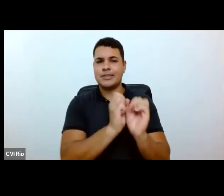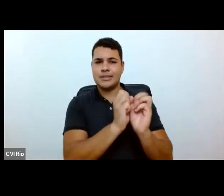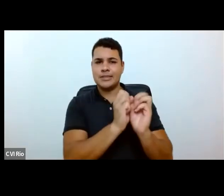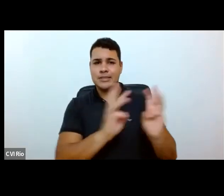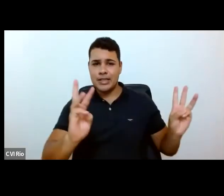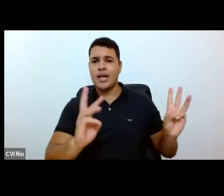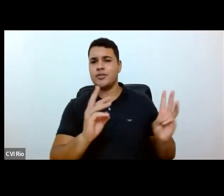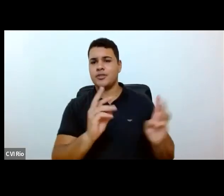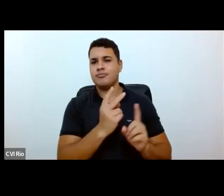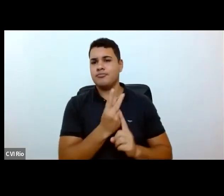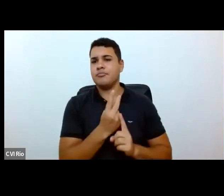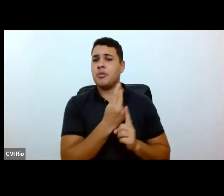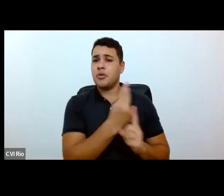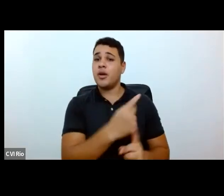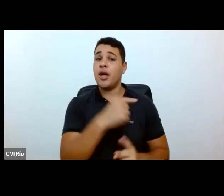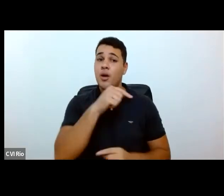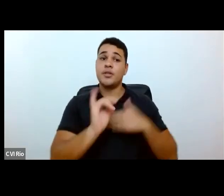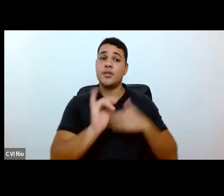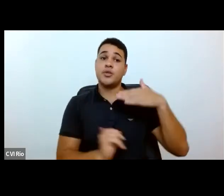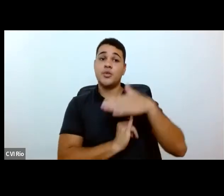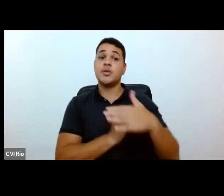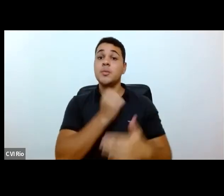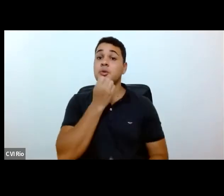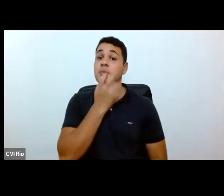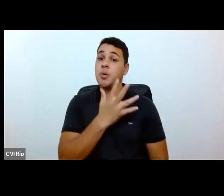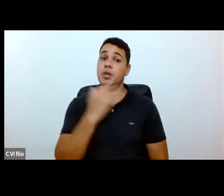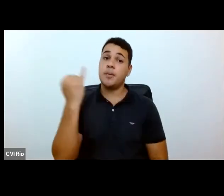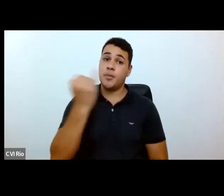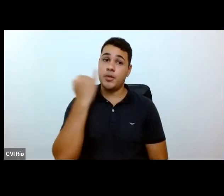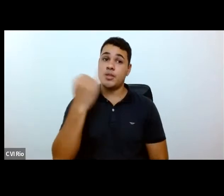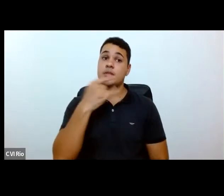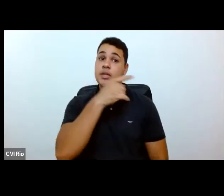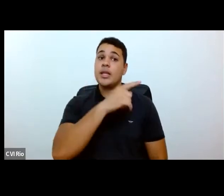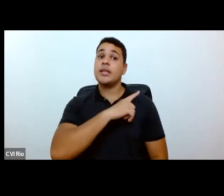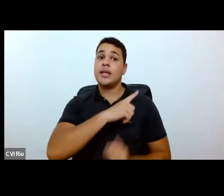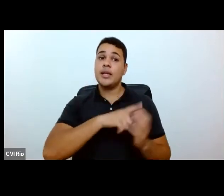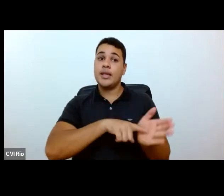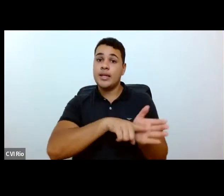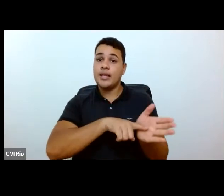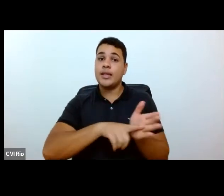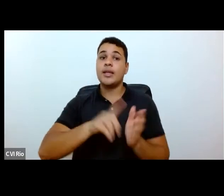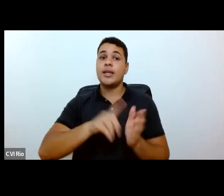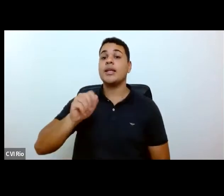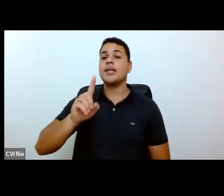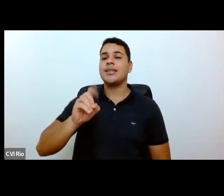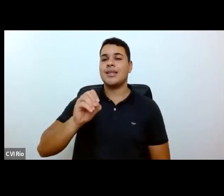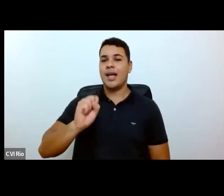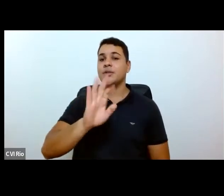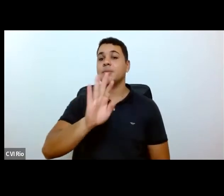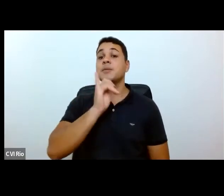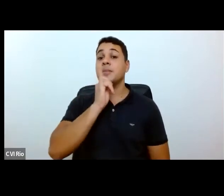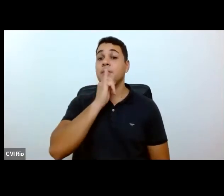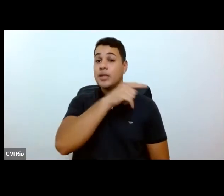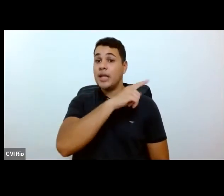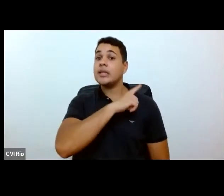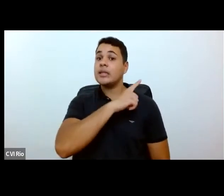que eu trago aqui que é muito importante. É, inclusive, eles têm dados, né, de mapeamento de quantas pessoas trans existem, né, em universidades,